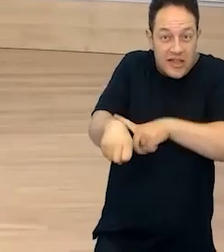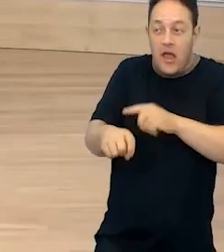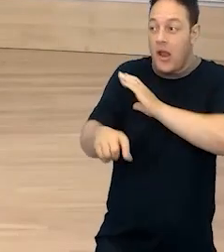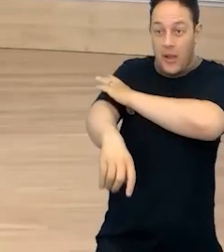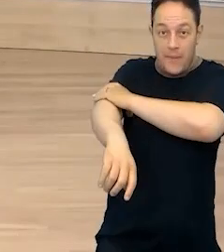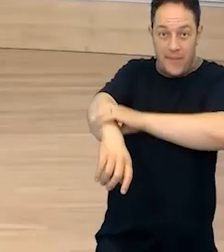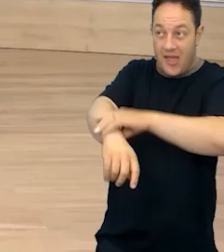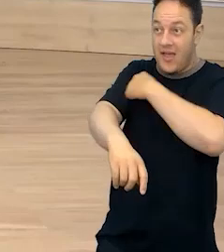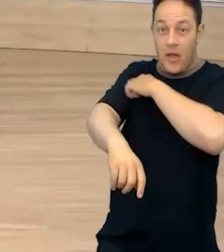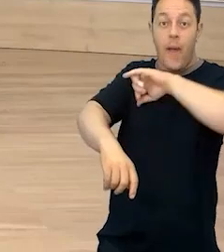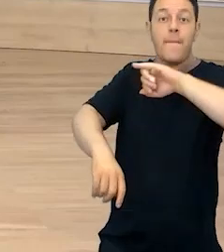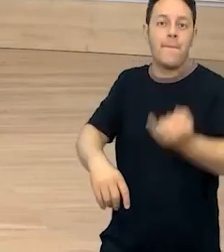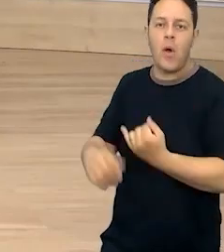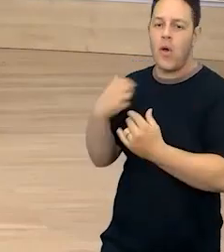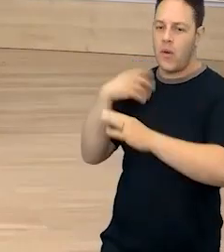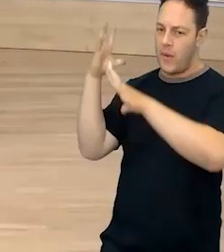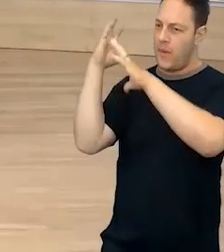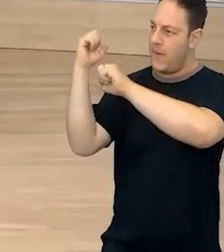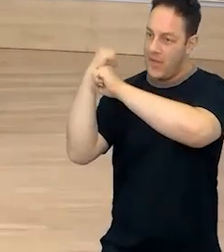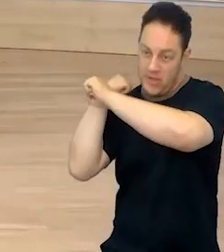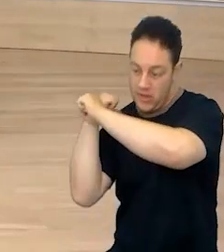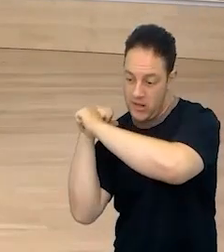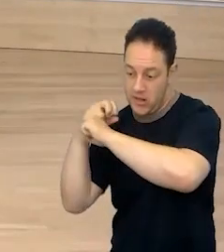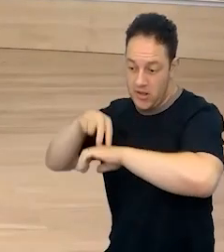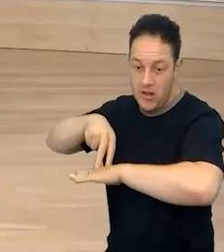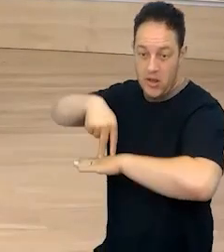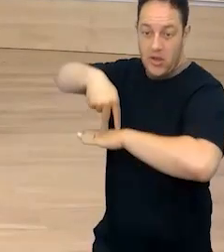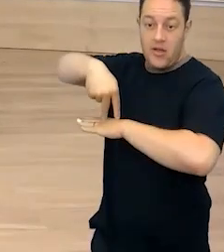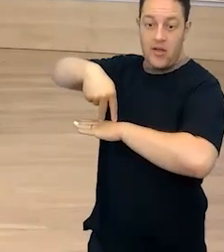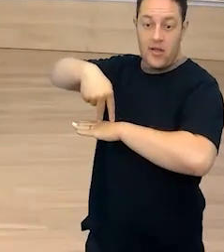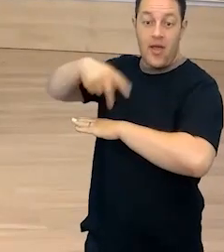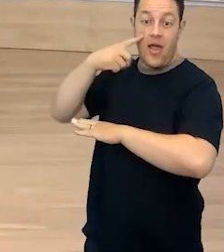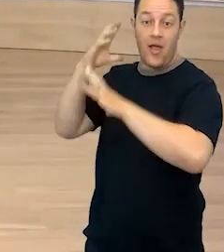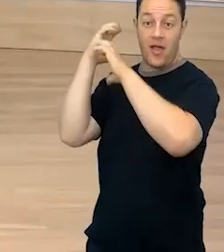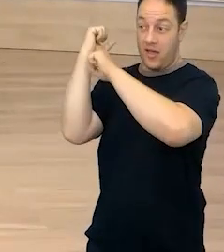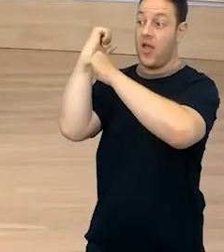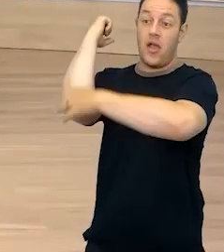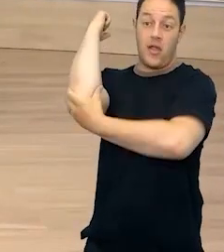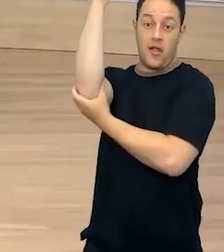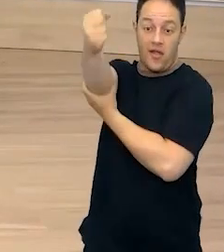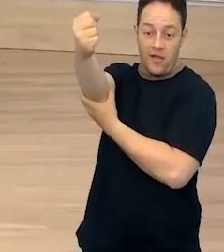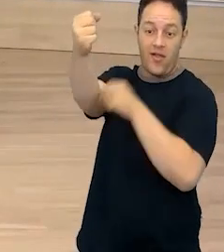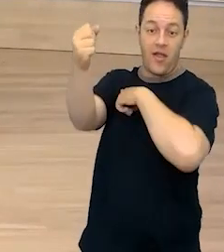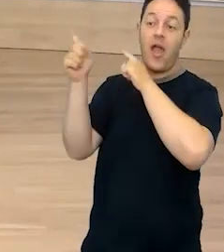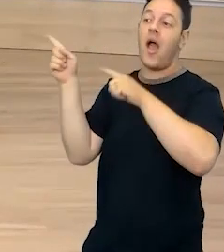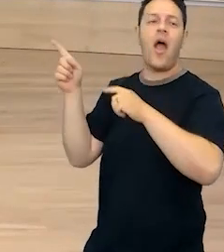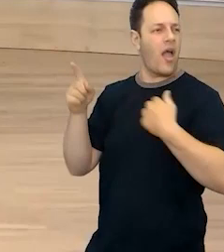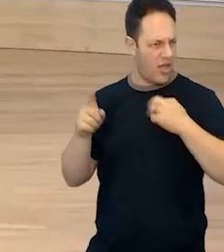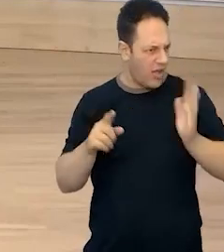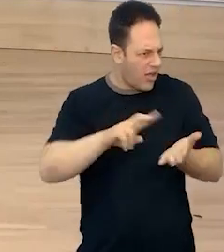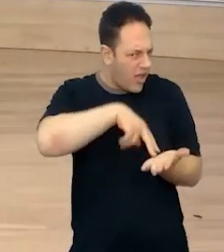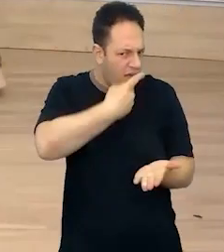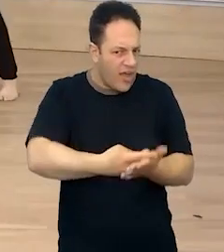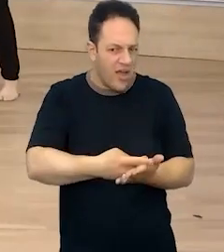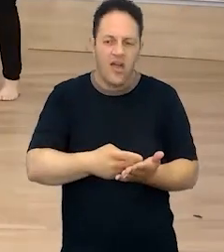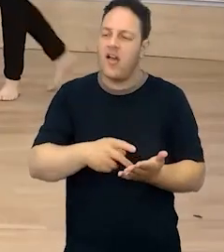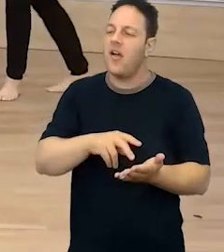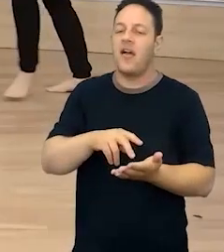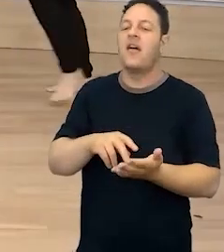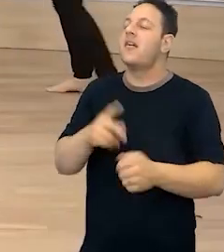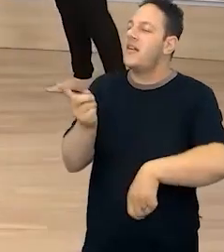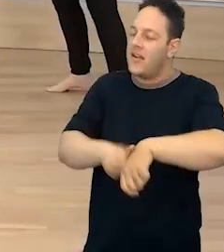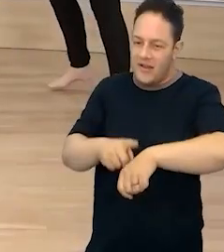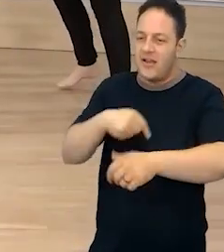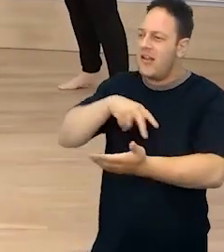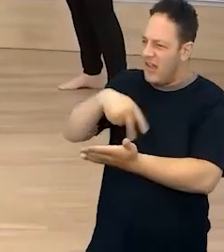braço dela, uhum, levanto. Certo. Faço a chave de braço. E eu já caí, né? Esse